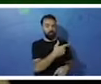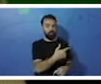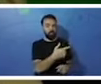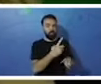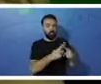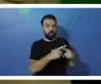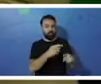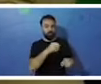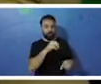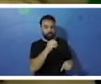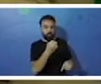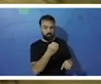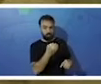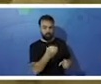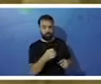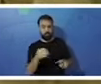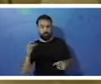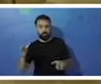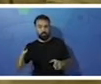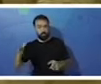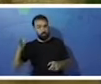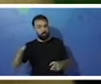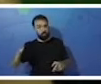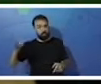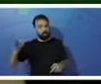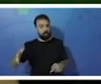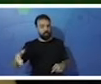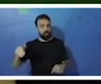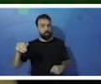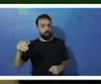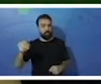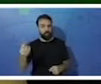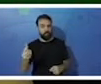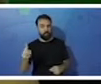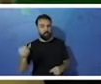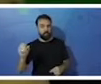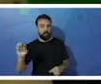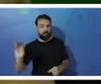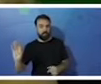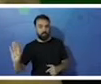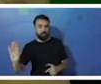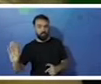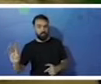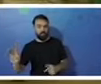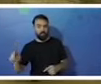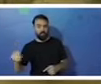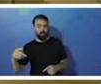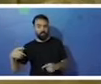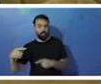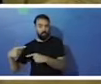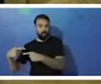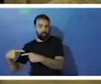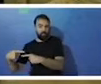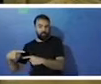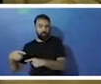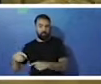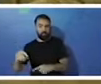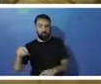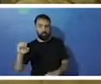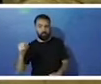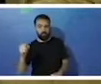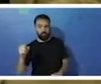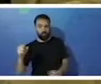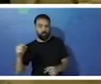8 vezes o 8, que é igual a 64. Olha lá, o 60, ele passa do 56, mas não passa